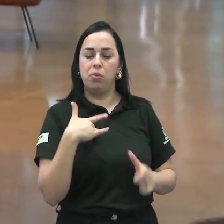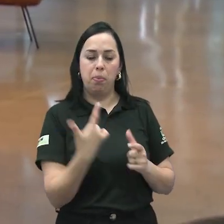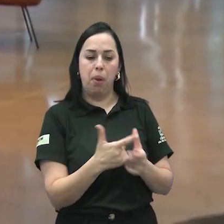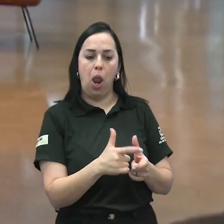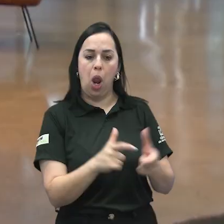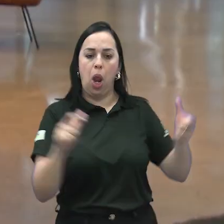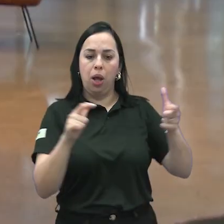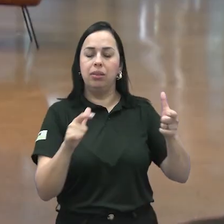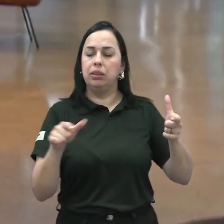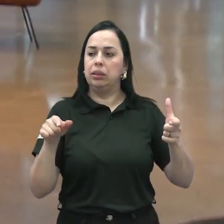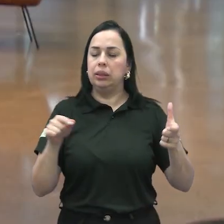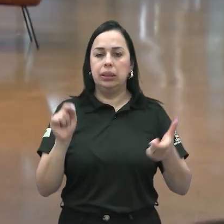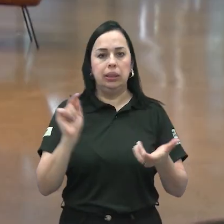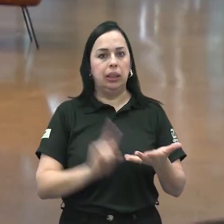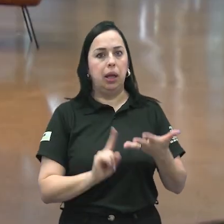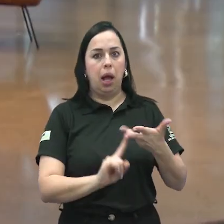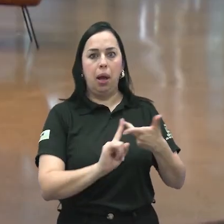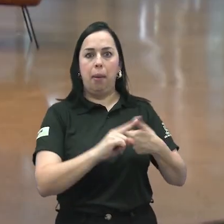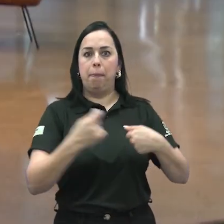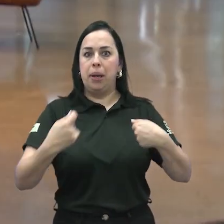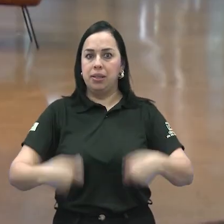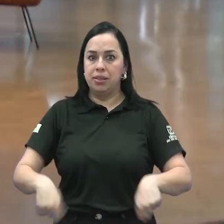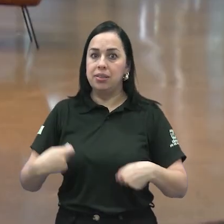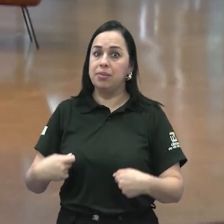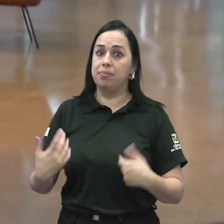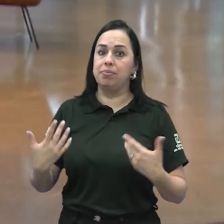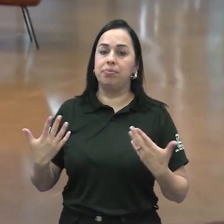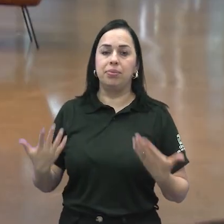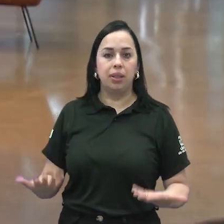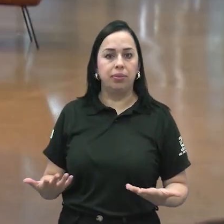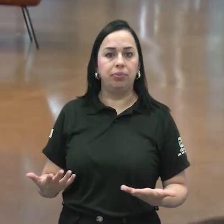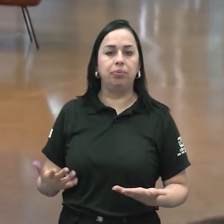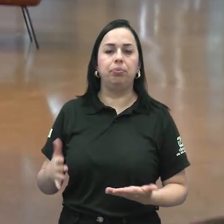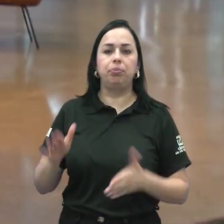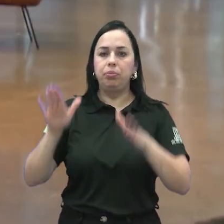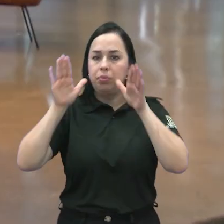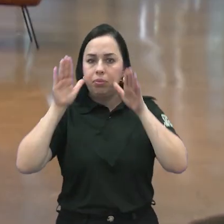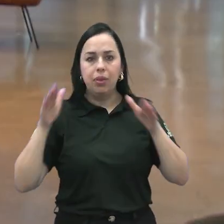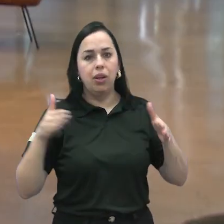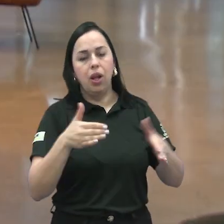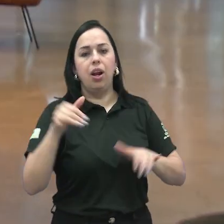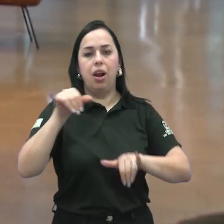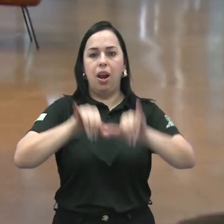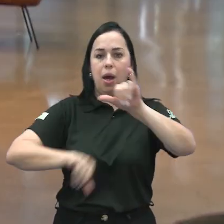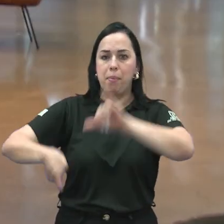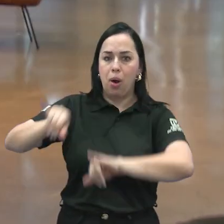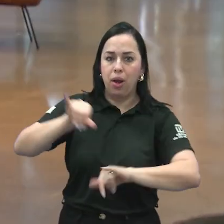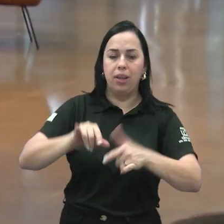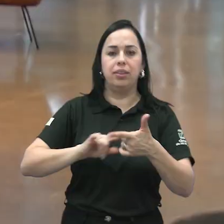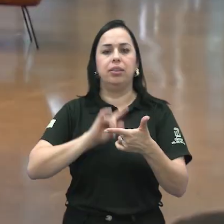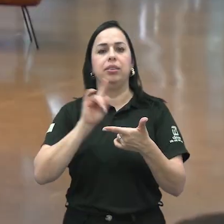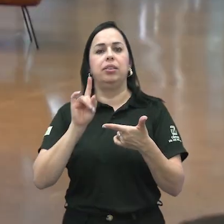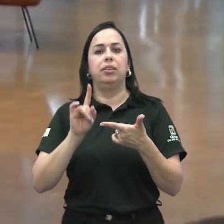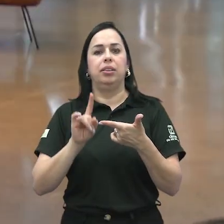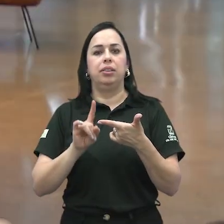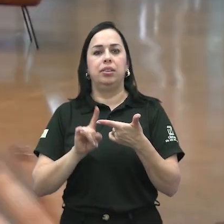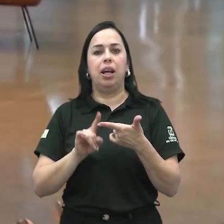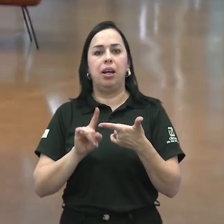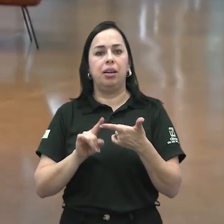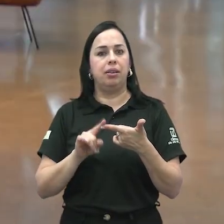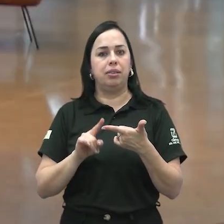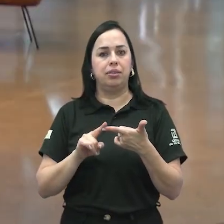para a saúde, as demandas foram ficando ainda mais qualificadas. Então, demandas específicas por laboratórios, o